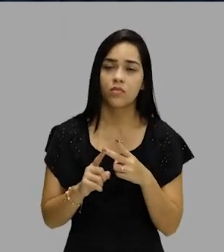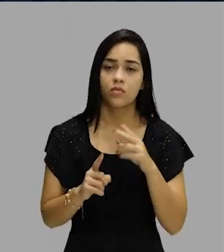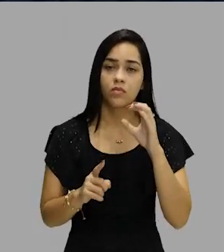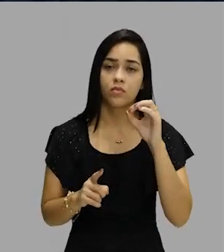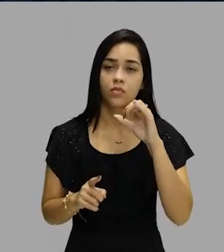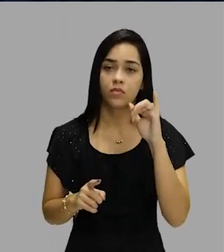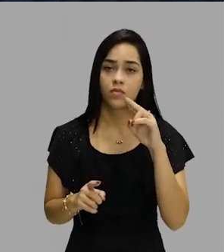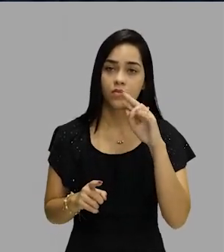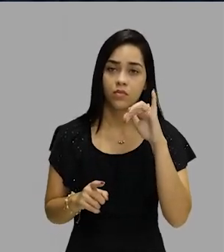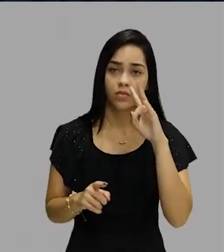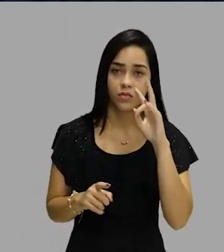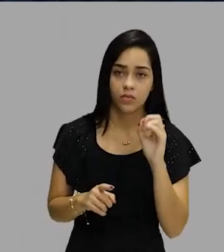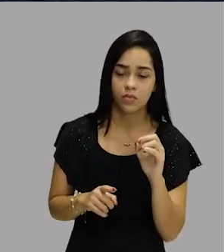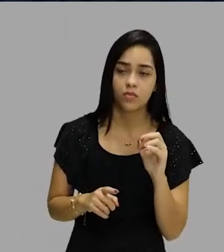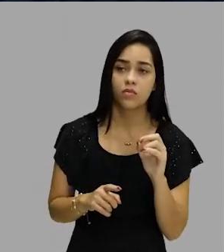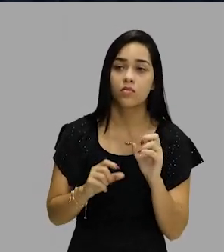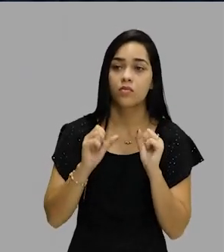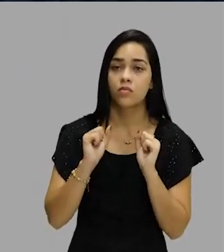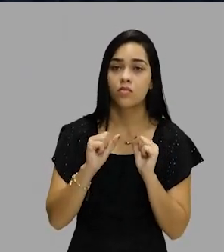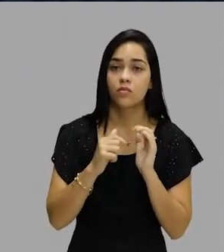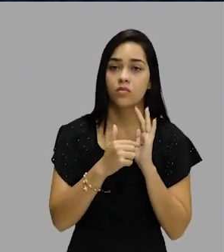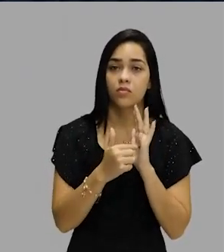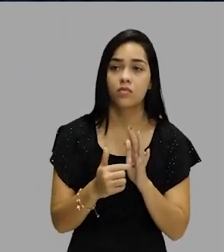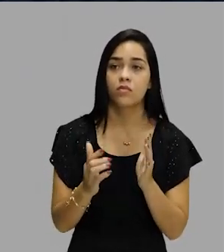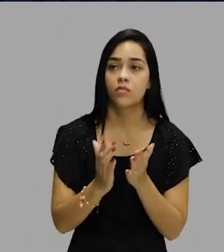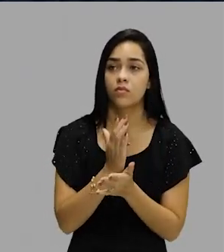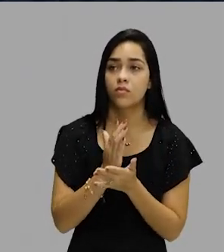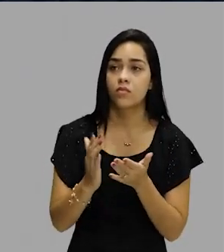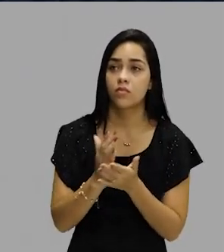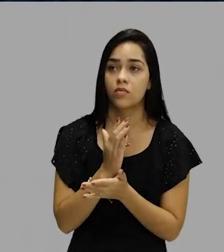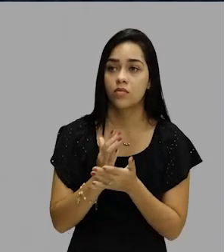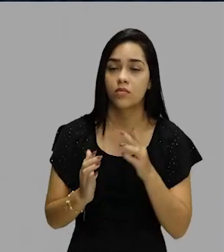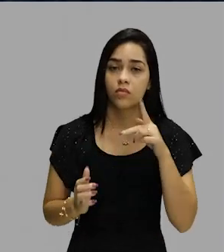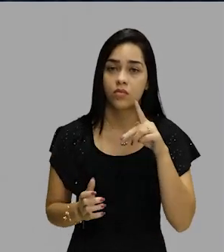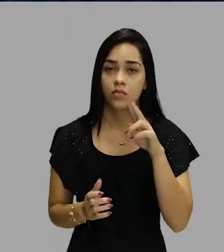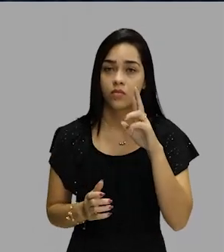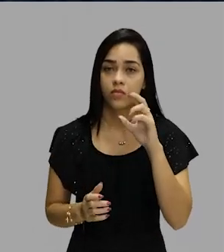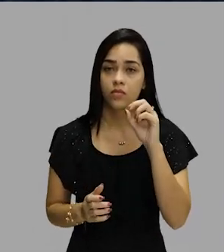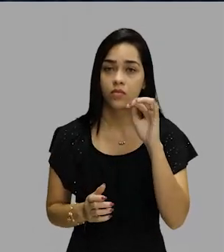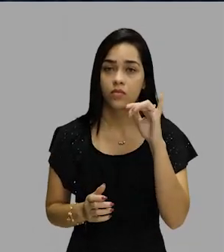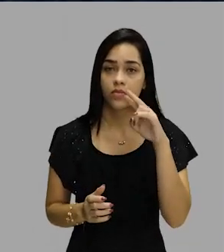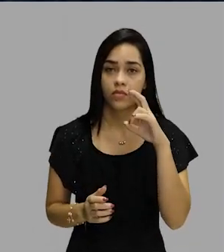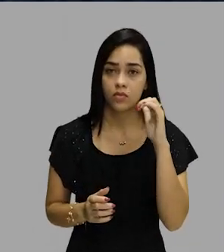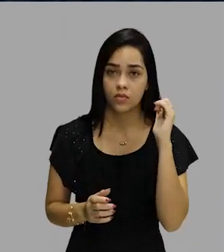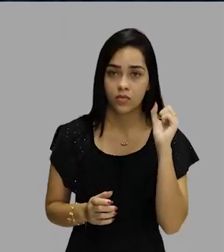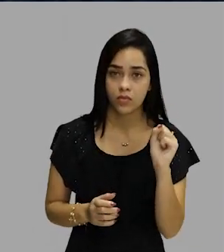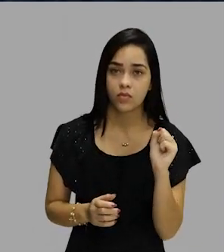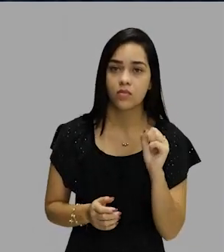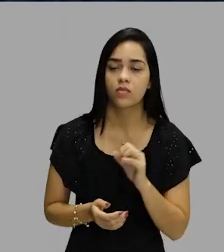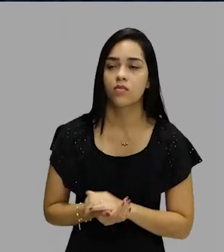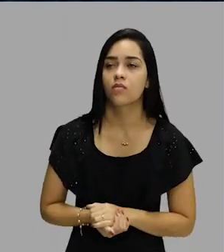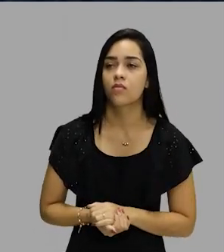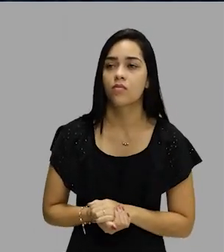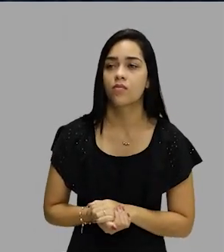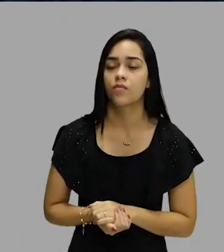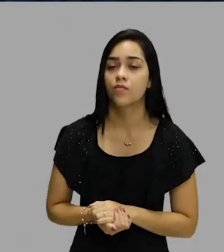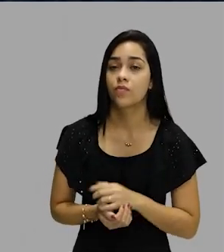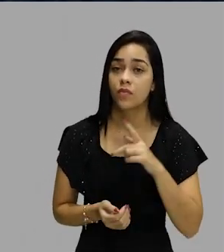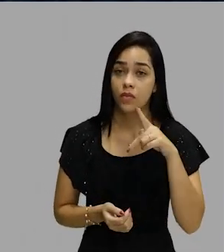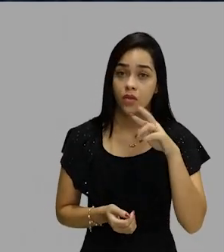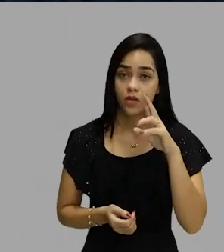que foram lesionados, exponha algumas proteínas reticulares, né?